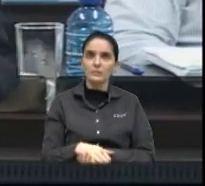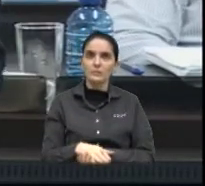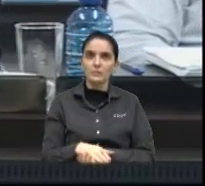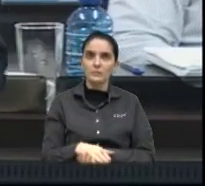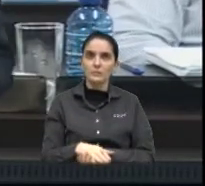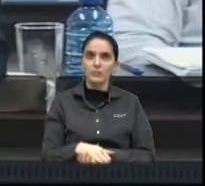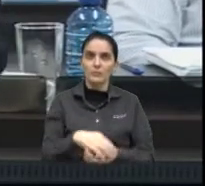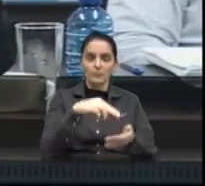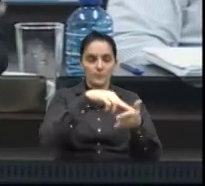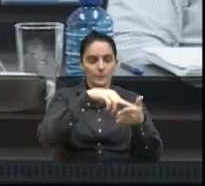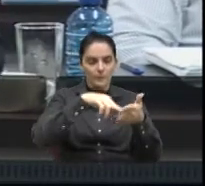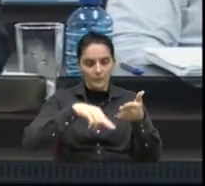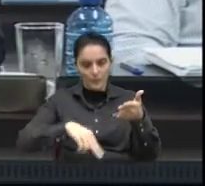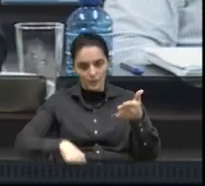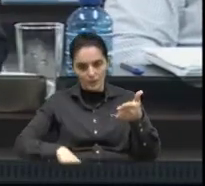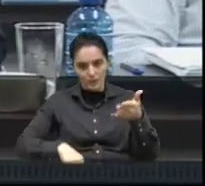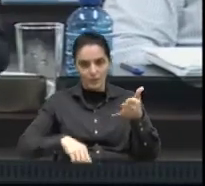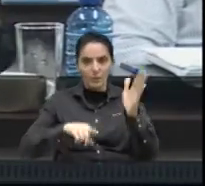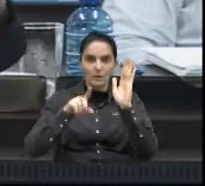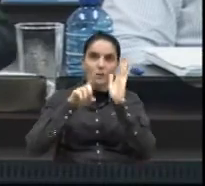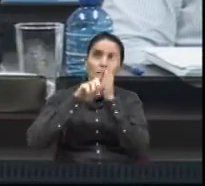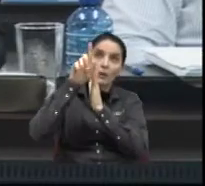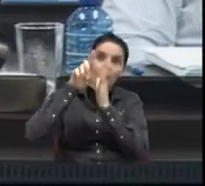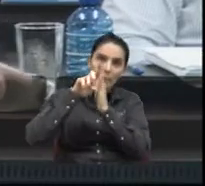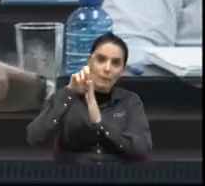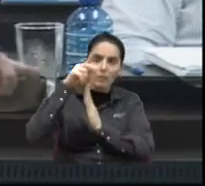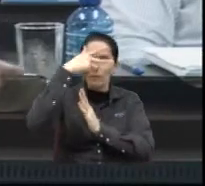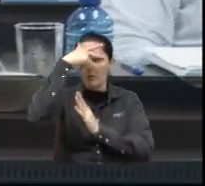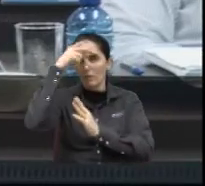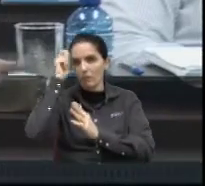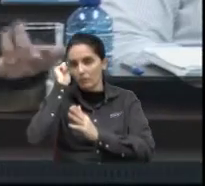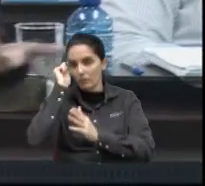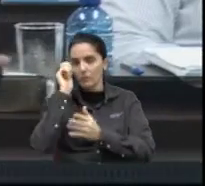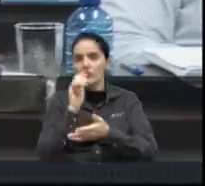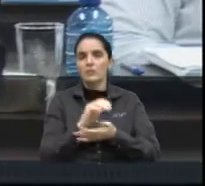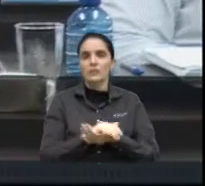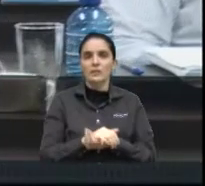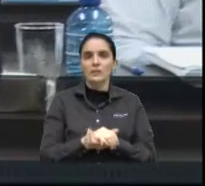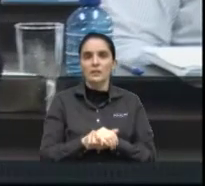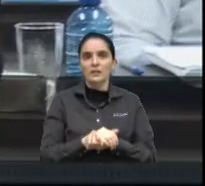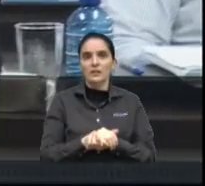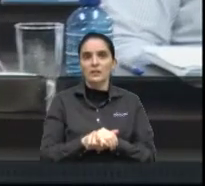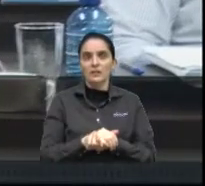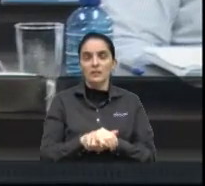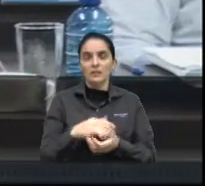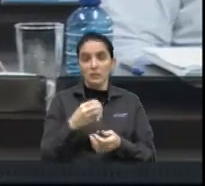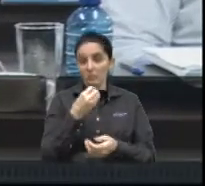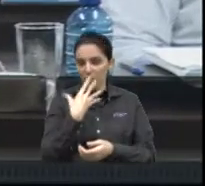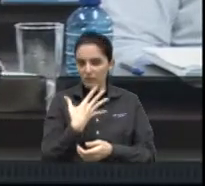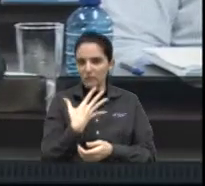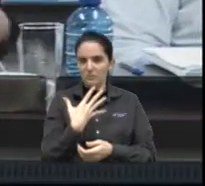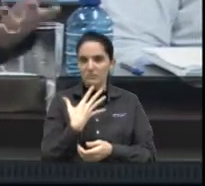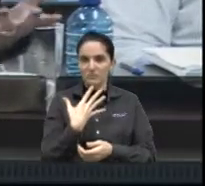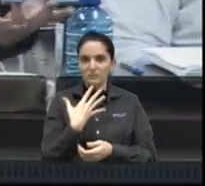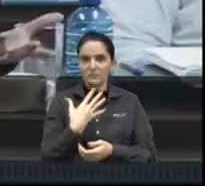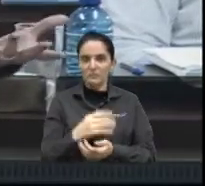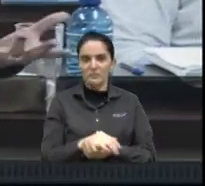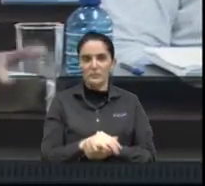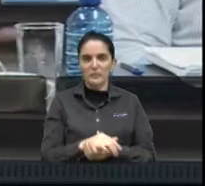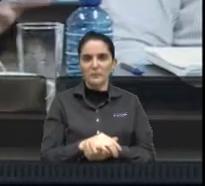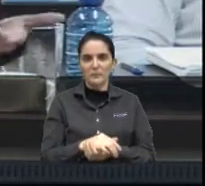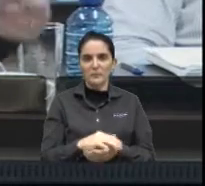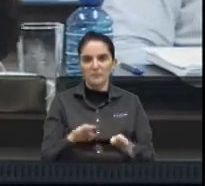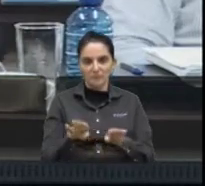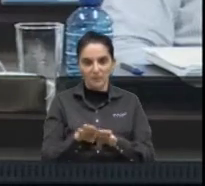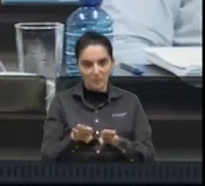leitura do requerimento certamente é algo que nós temos a ganhar outro ponto também